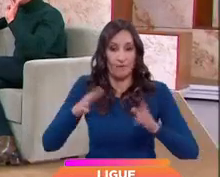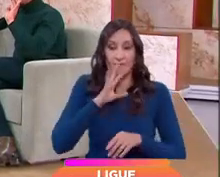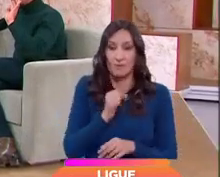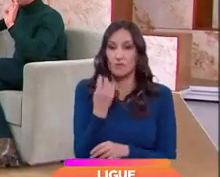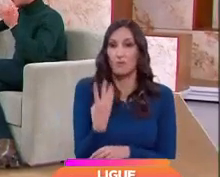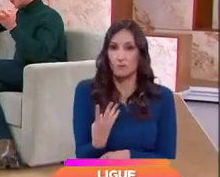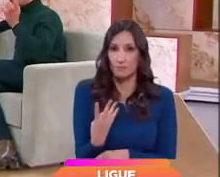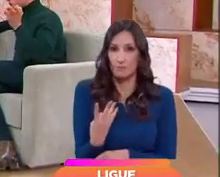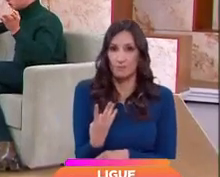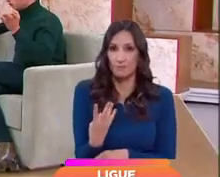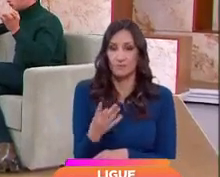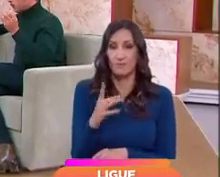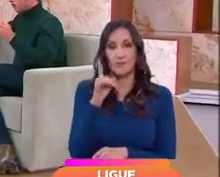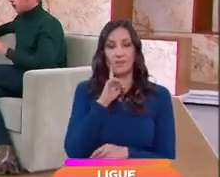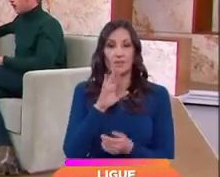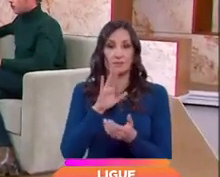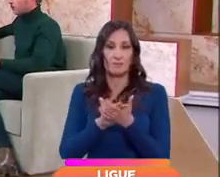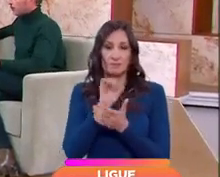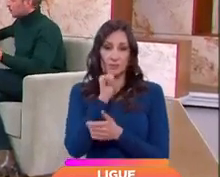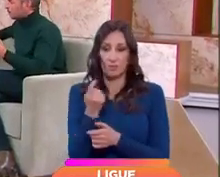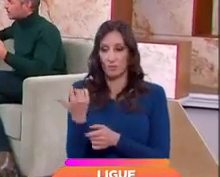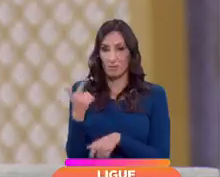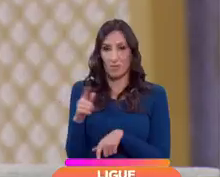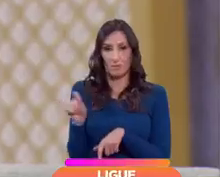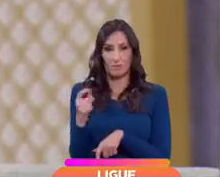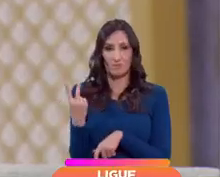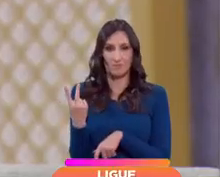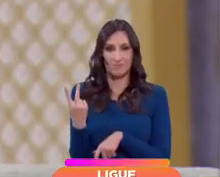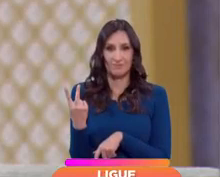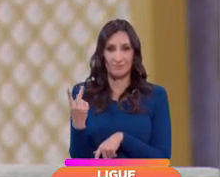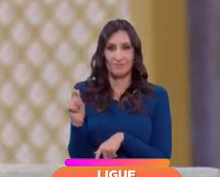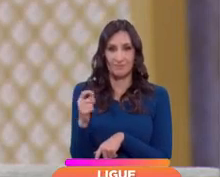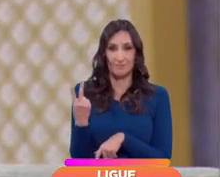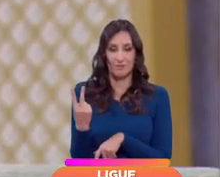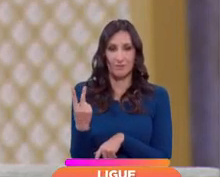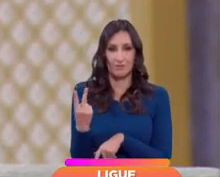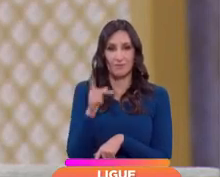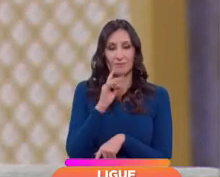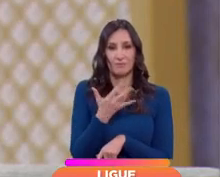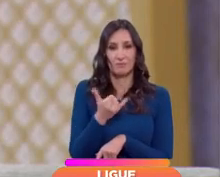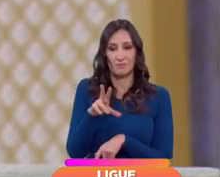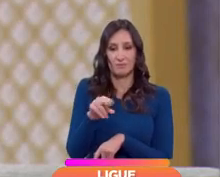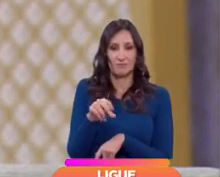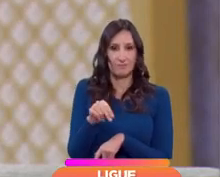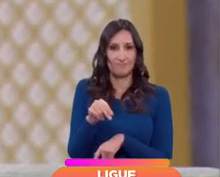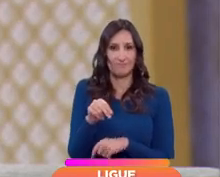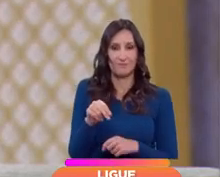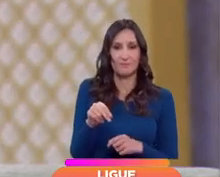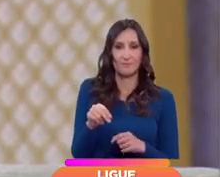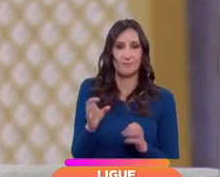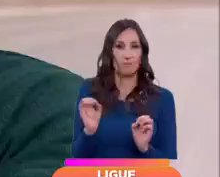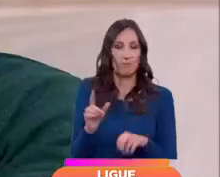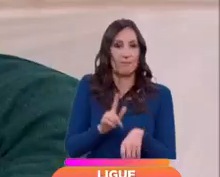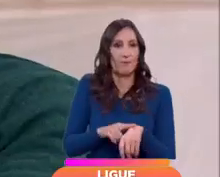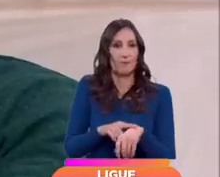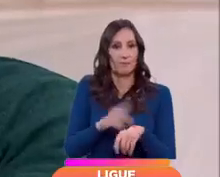filhos. Viúva, a sua senhora morreu há muito pouco tempo. 2 meses, creio, não foi? 2 meses. 12 de novembro. É que não há, não há tempo para